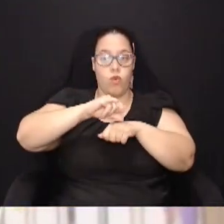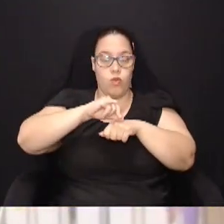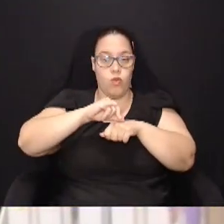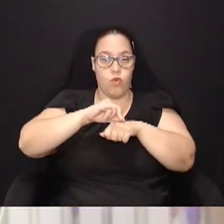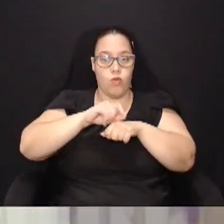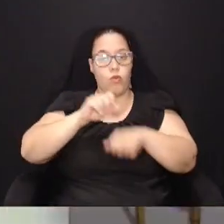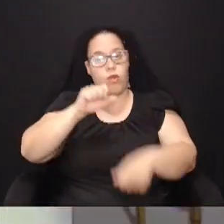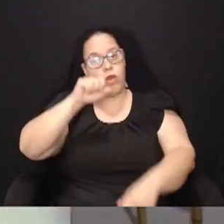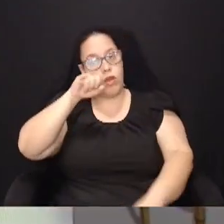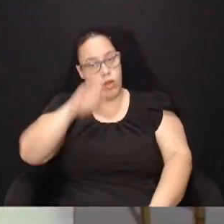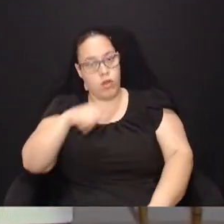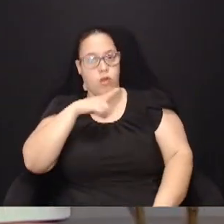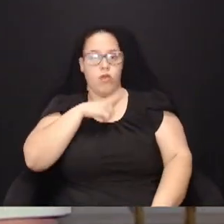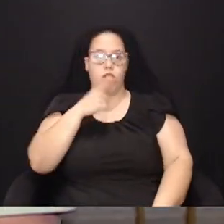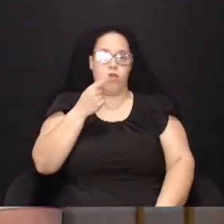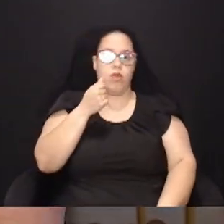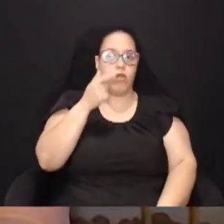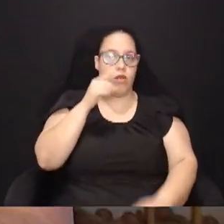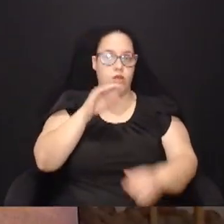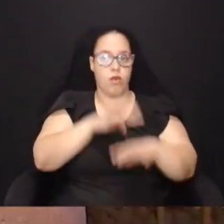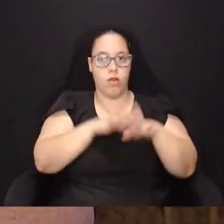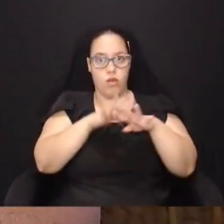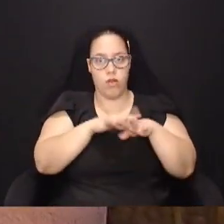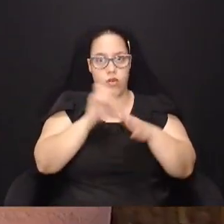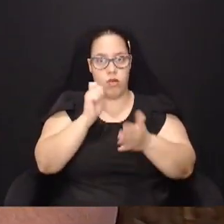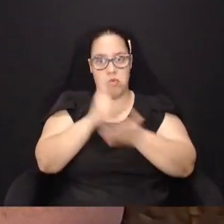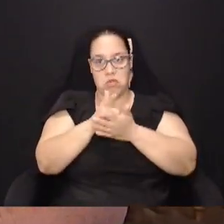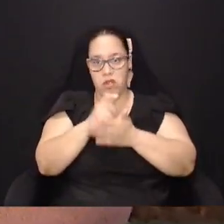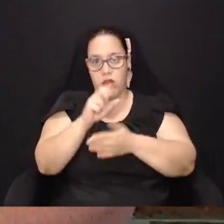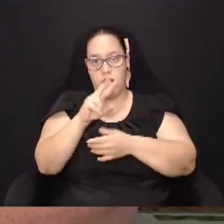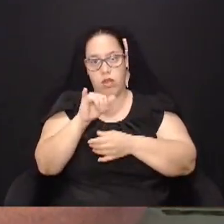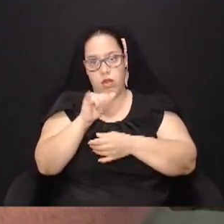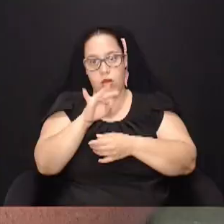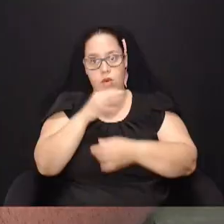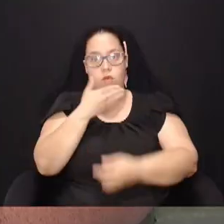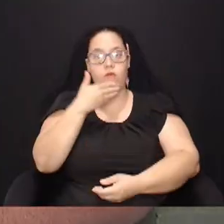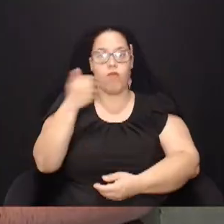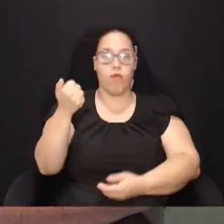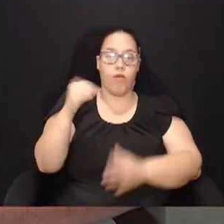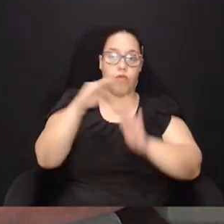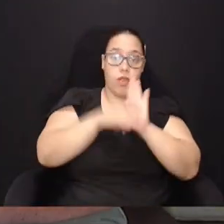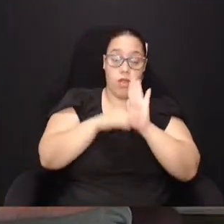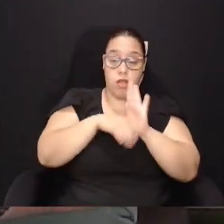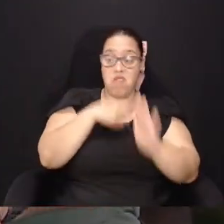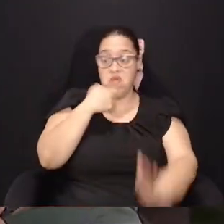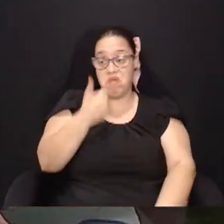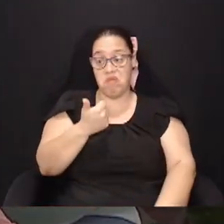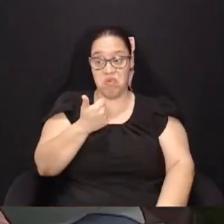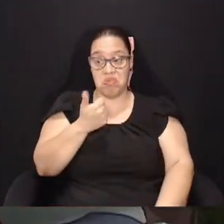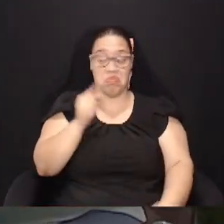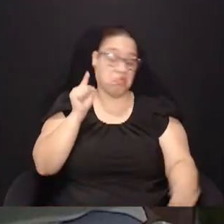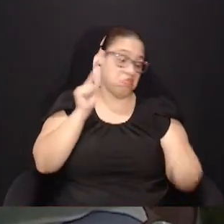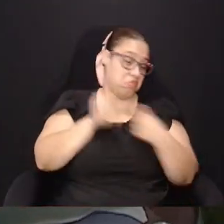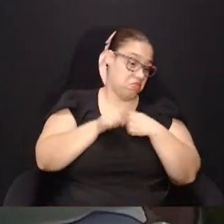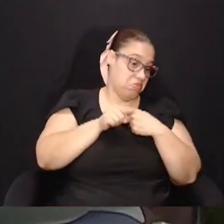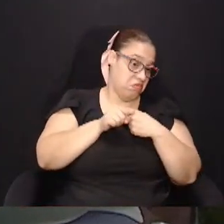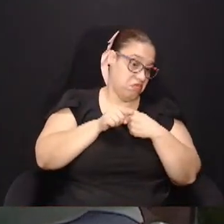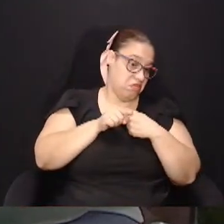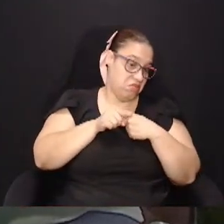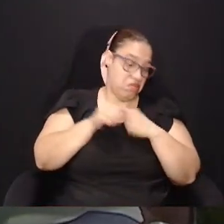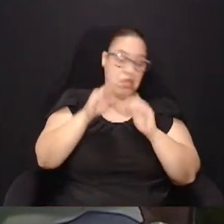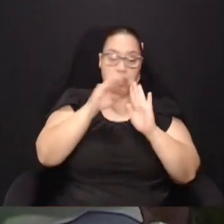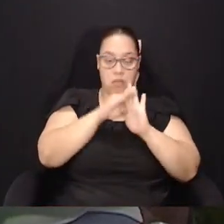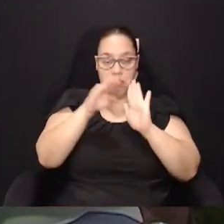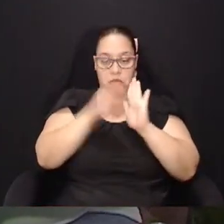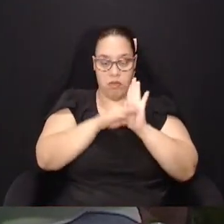orçamento, faz as contas, se der para pagar à vista, um tanto melhor, se tiver o desconto, vale a pena. Caso contrário, parcela e tá tudo